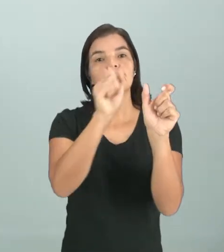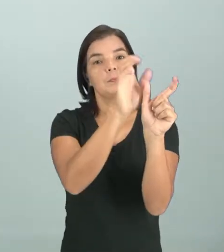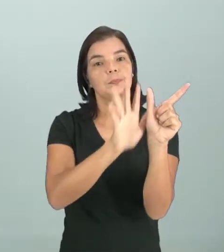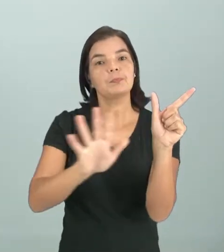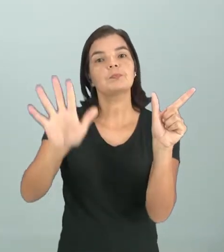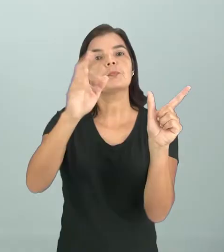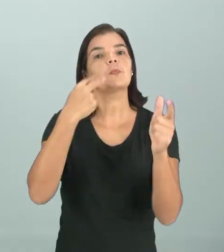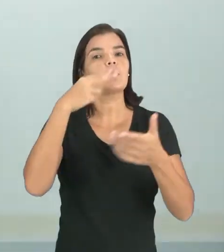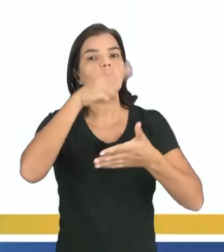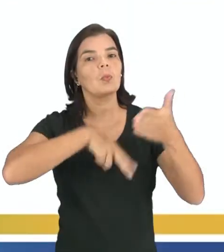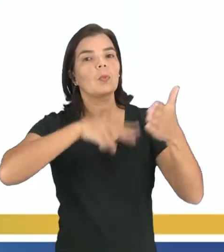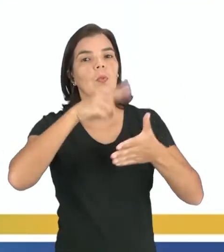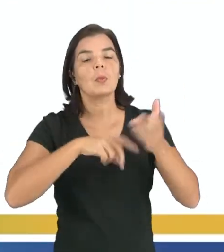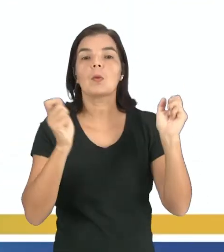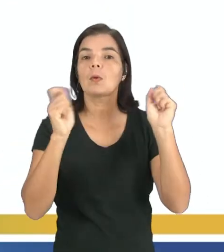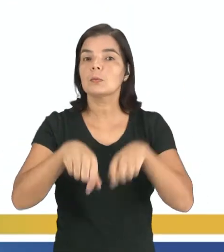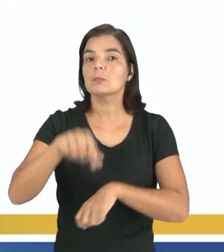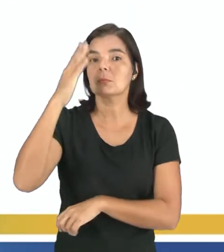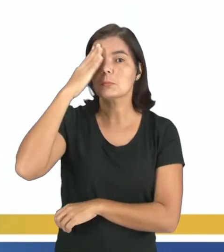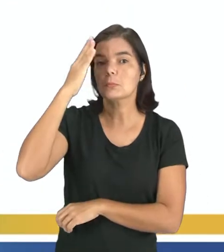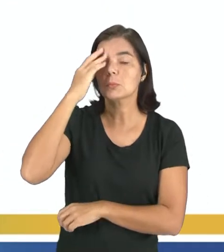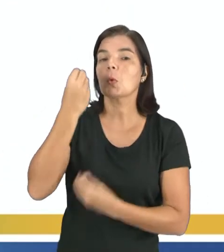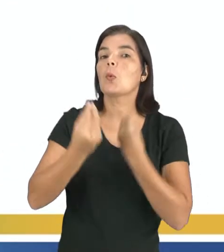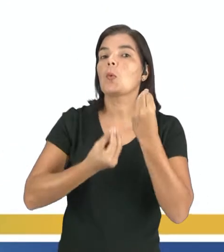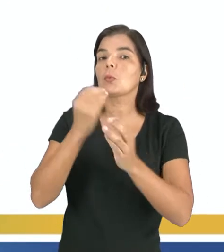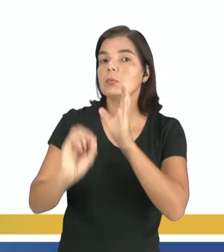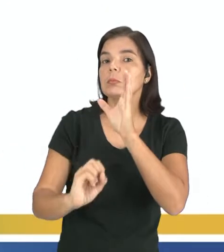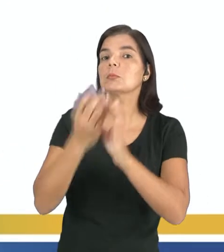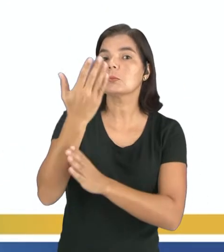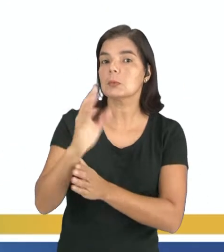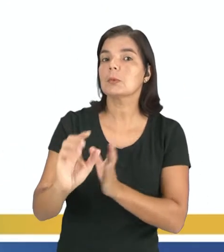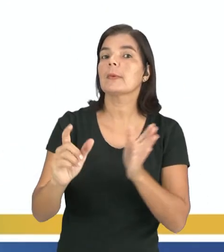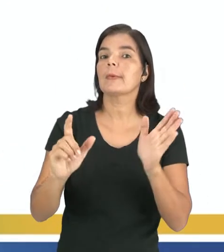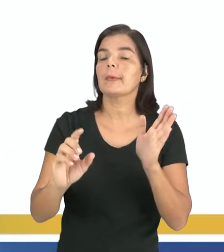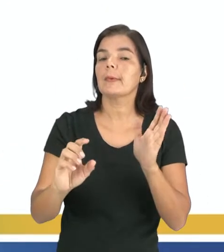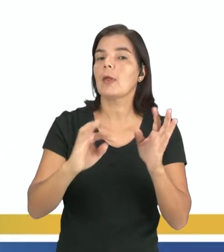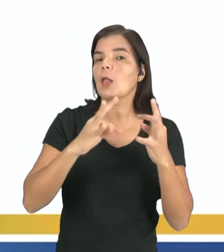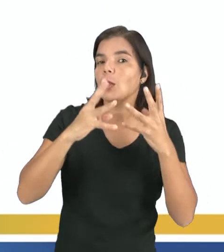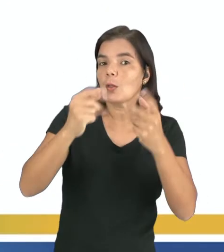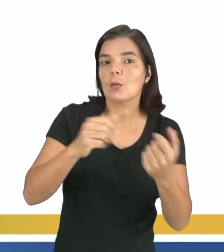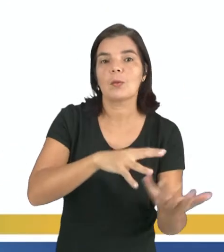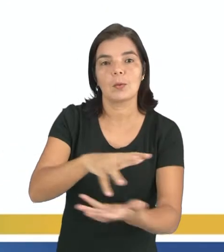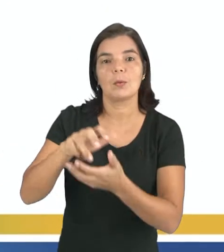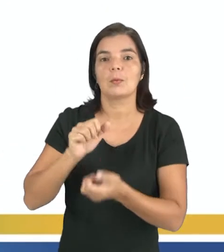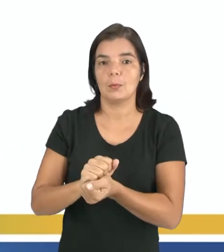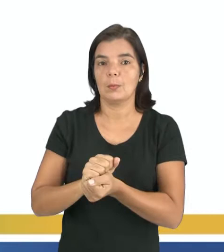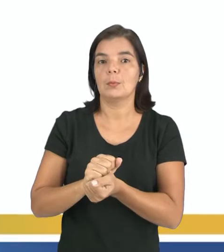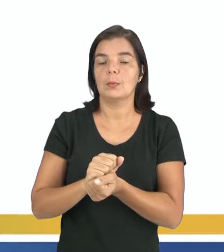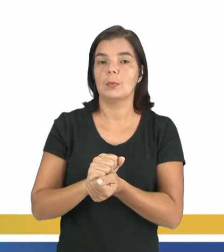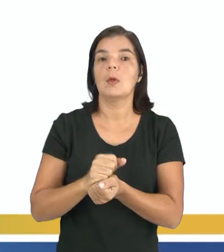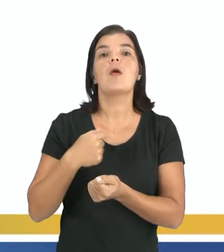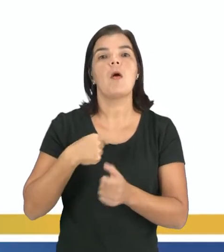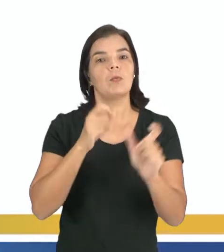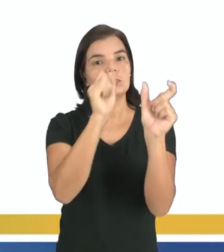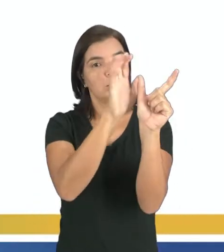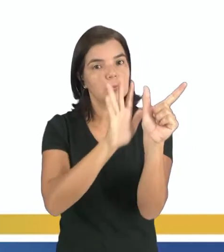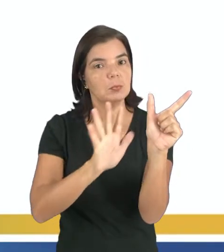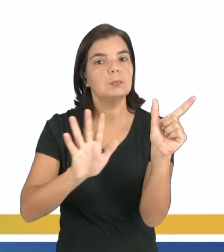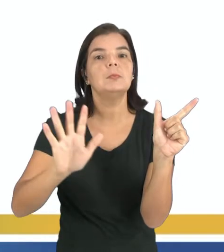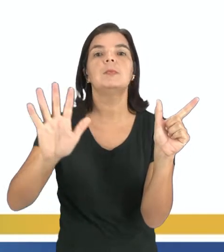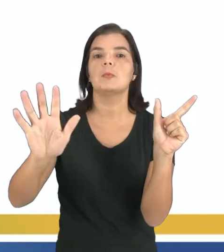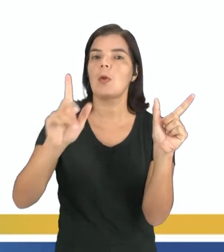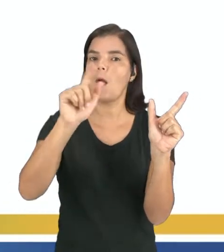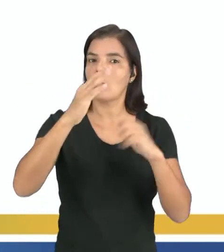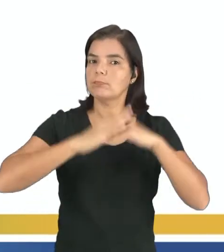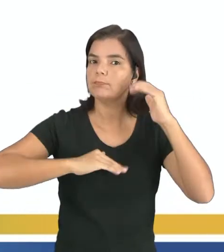o leitor tem a capacidade de compreender a dinâmica de acontecimentos ocorridos em todo o mundo. O chargista, que é